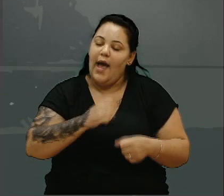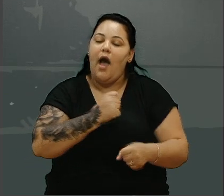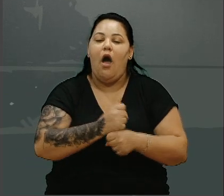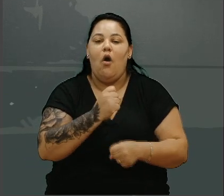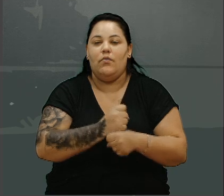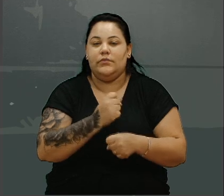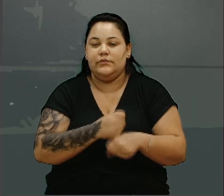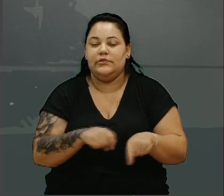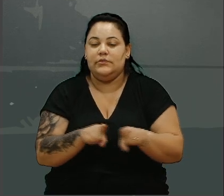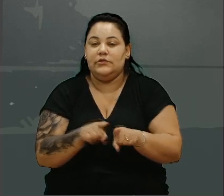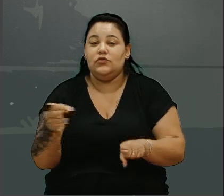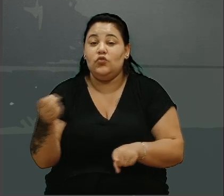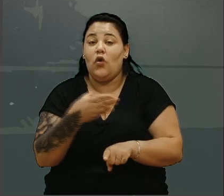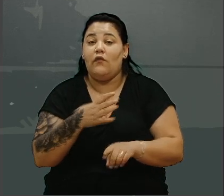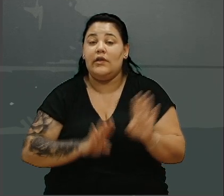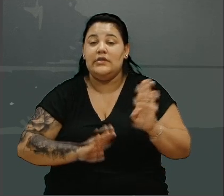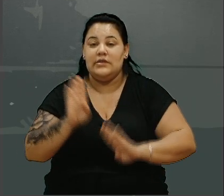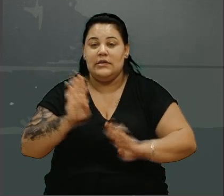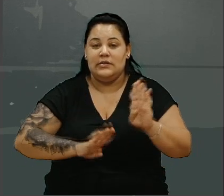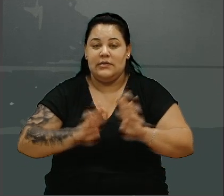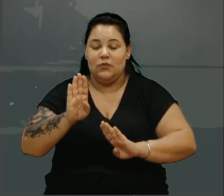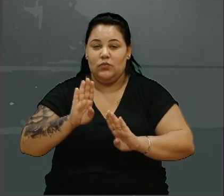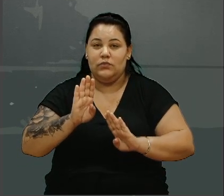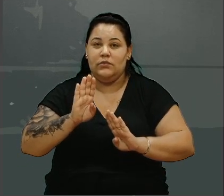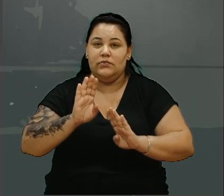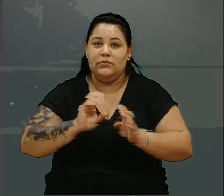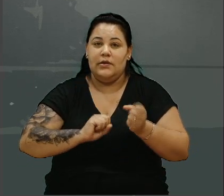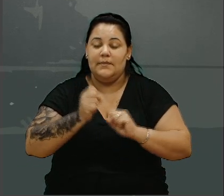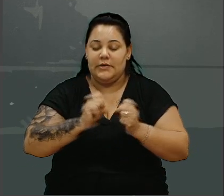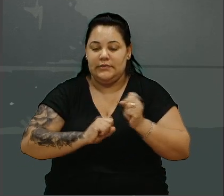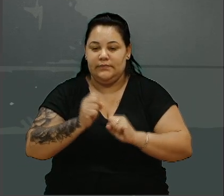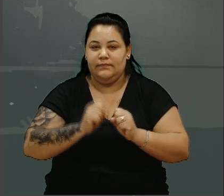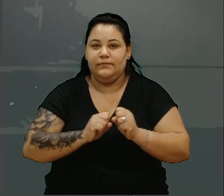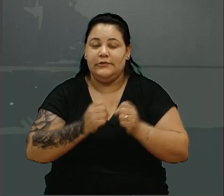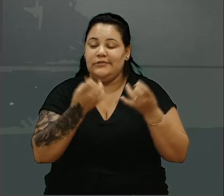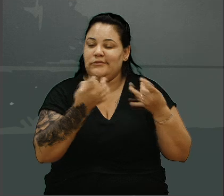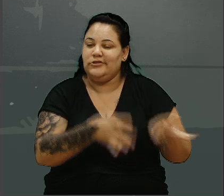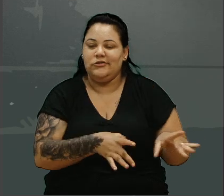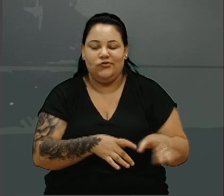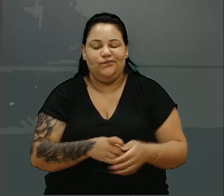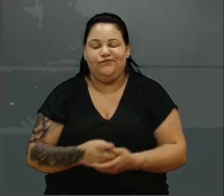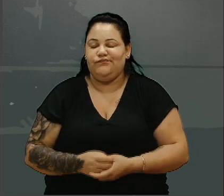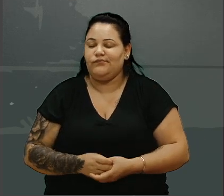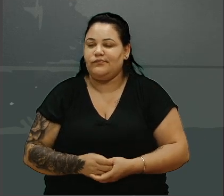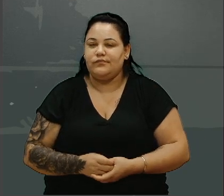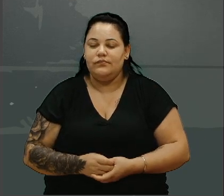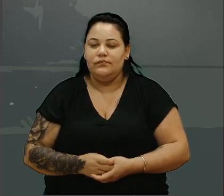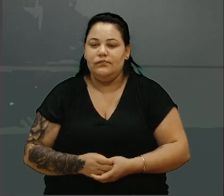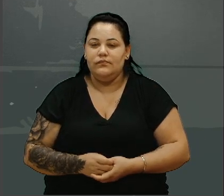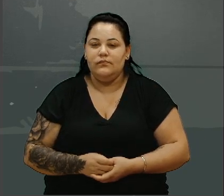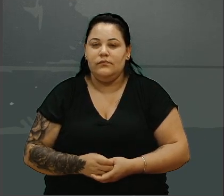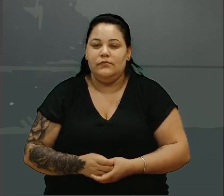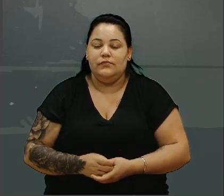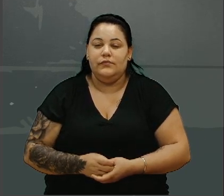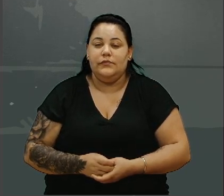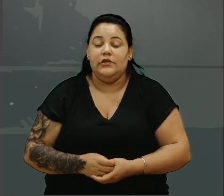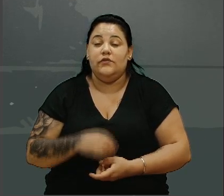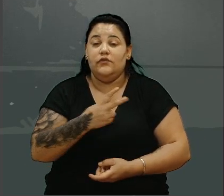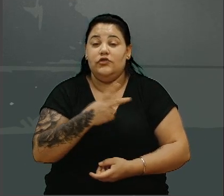com nova licitação, a empresa desistiu. Escola 21 de